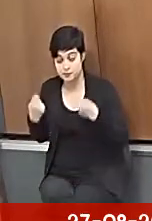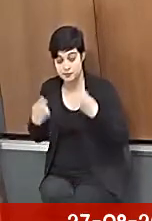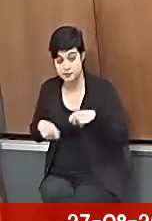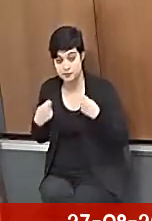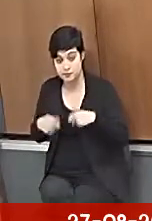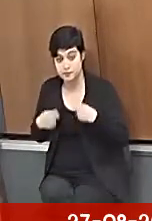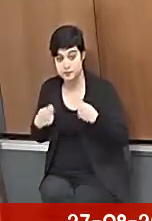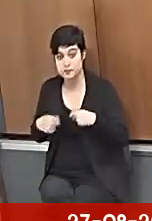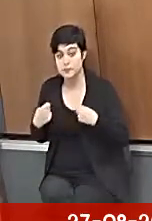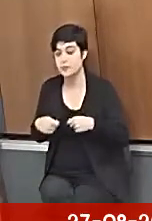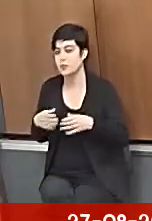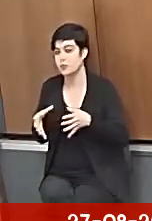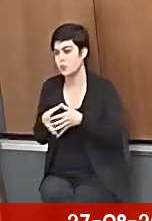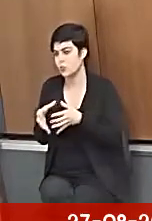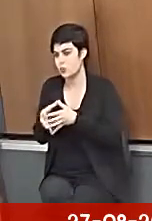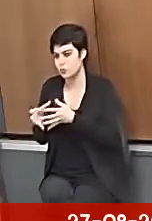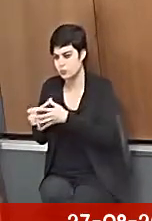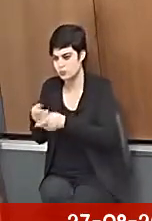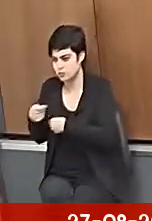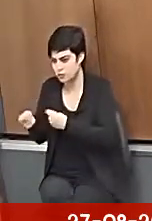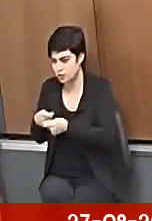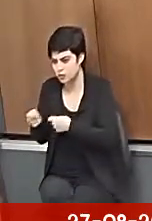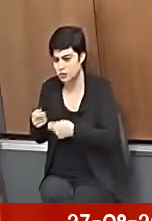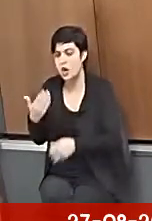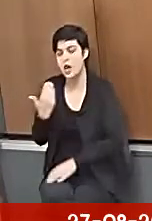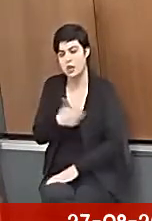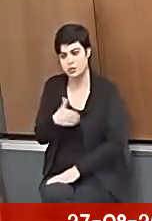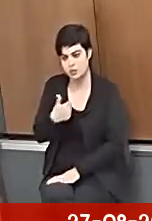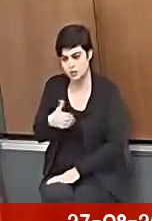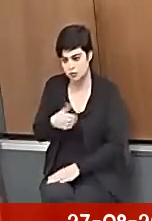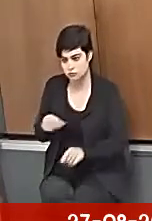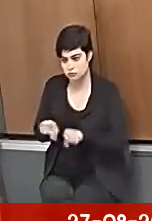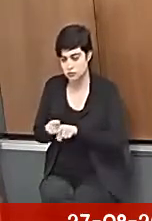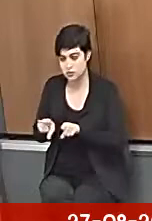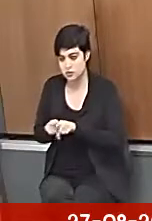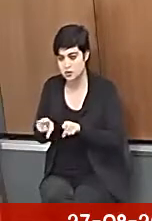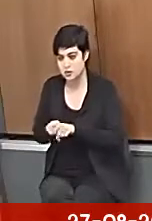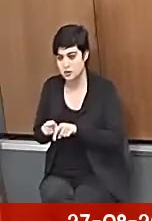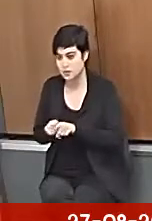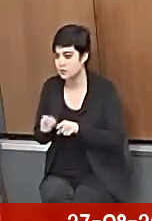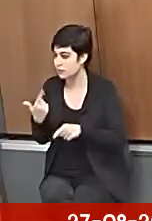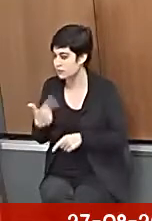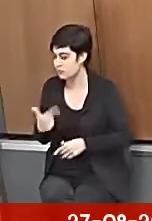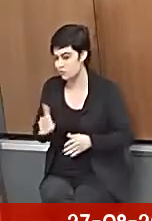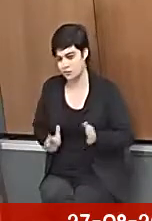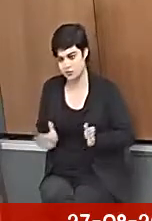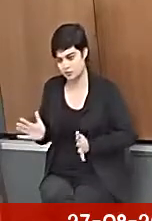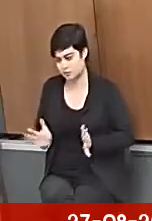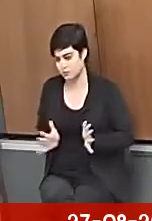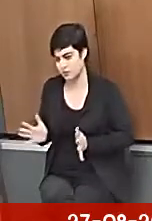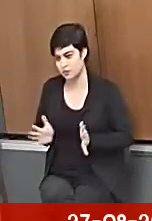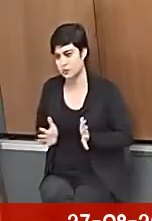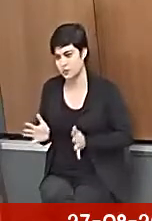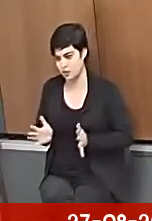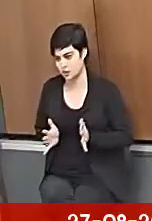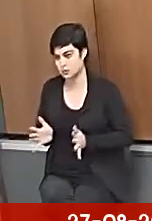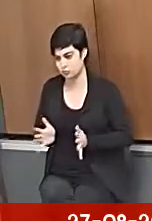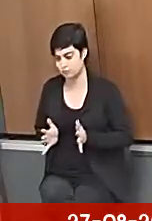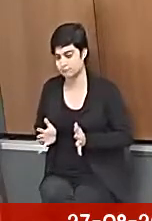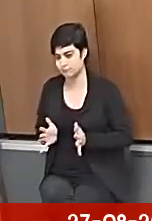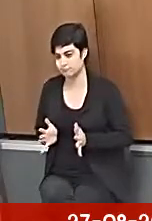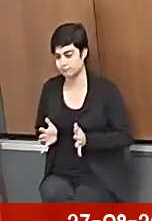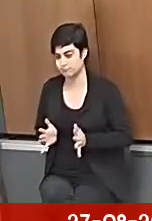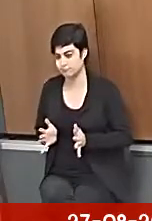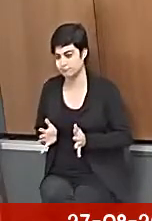minas arena atlético também que não tem nenhuma acessibilidade lá o promotor